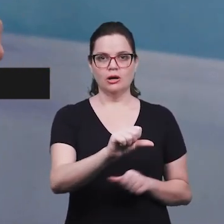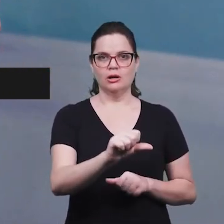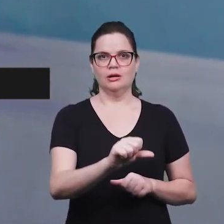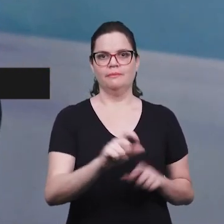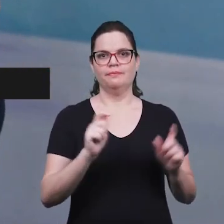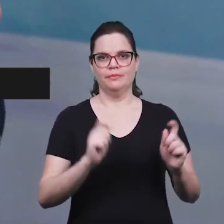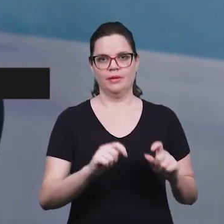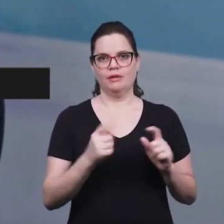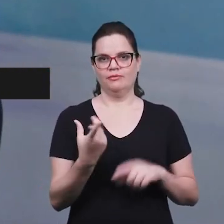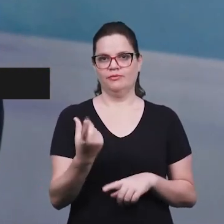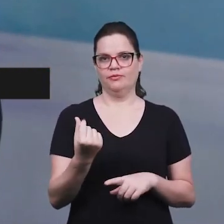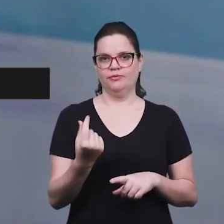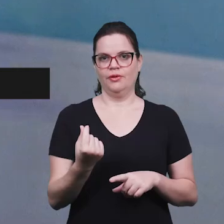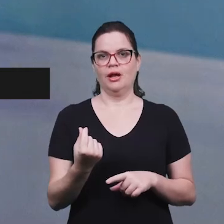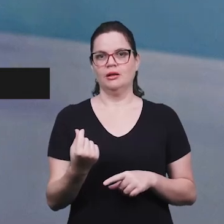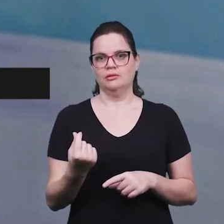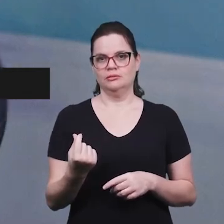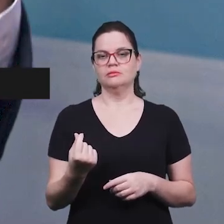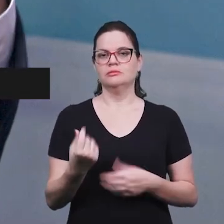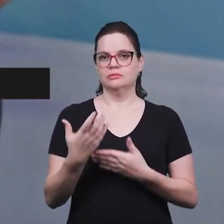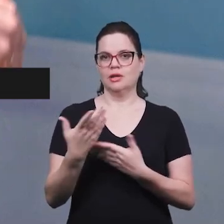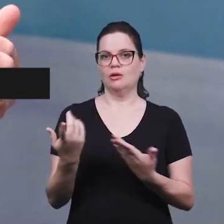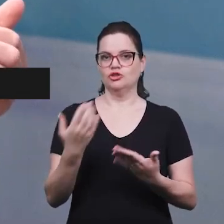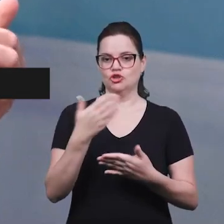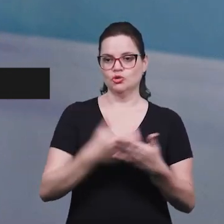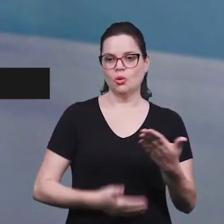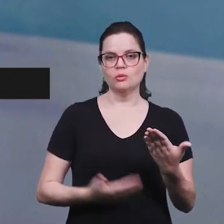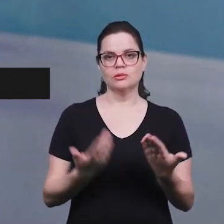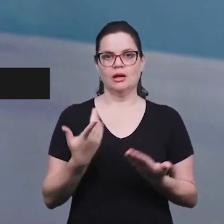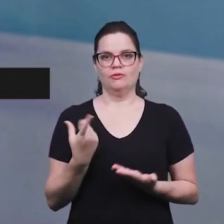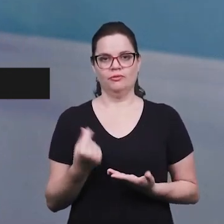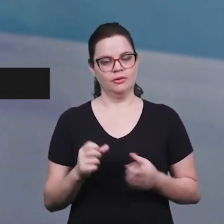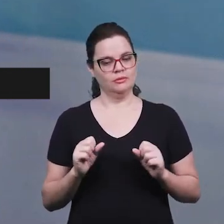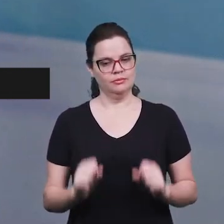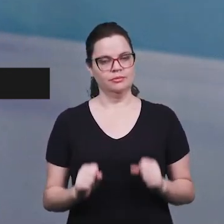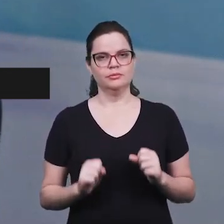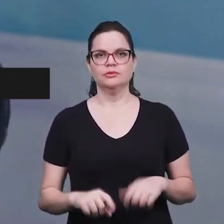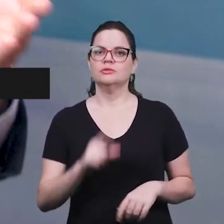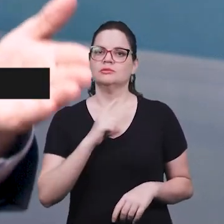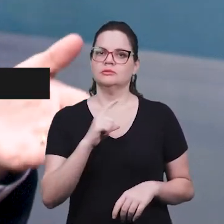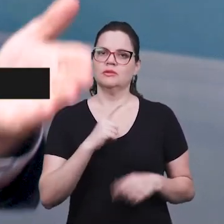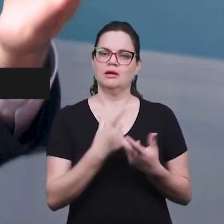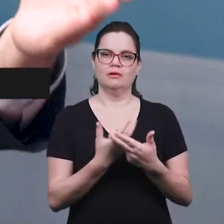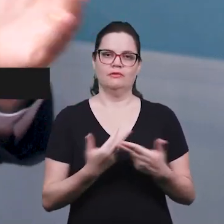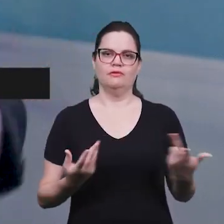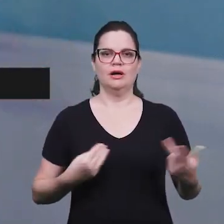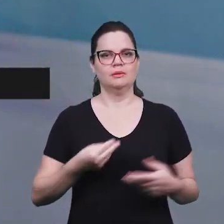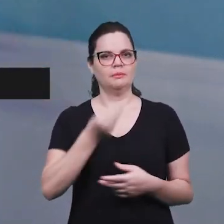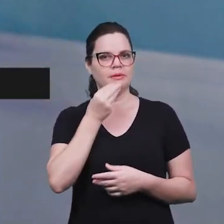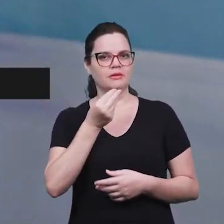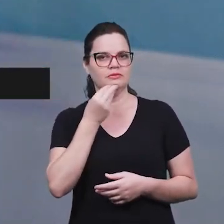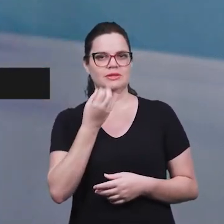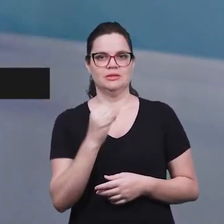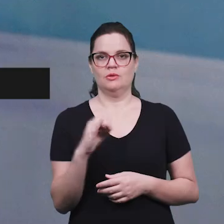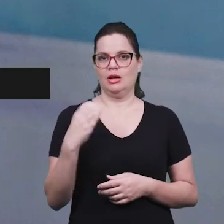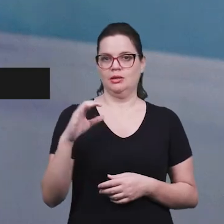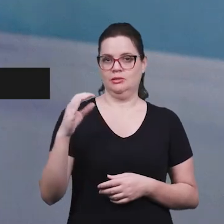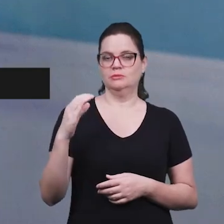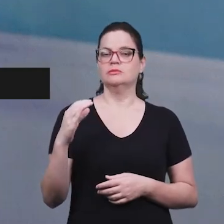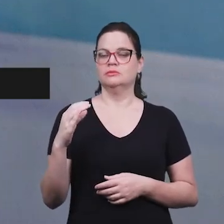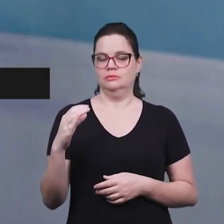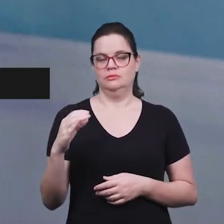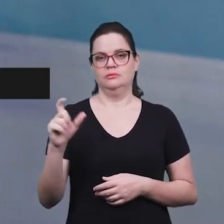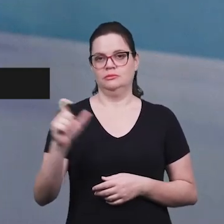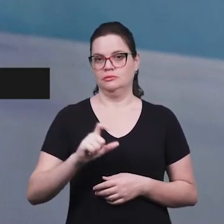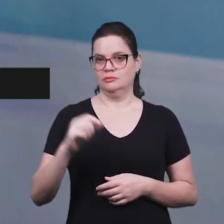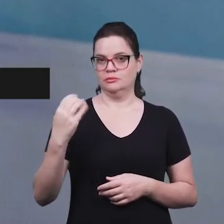fazer aquele reembolso da diferença de preço. Então, existe muitos benefícios para o cartão ser aliado. Mas